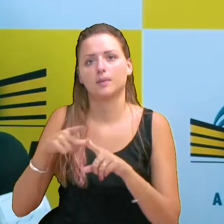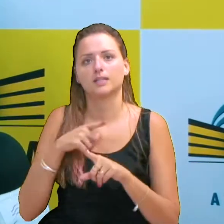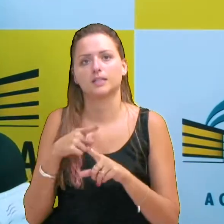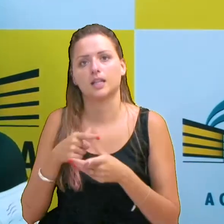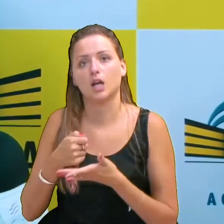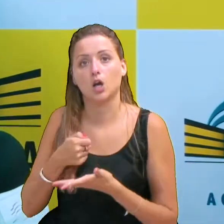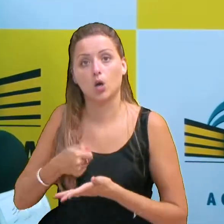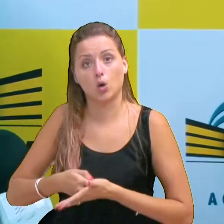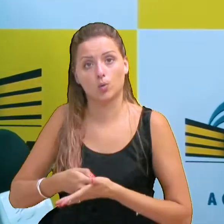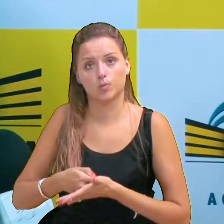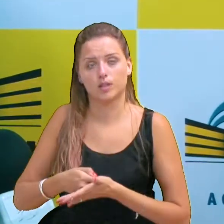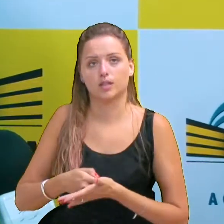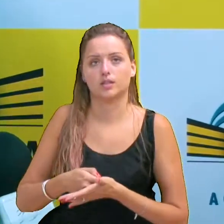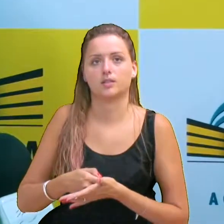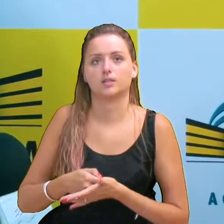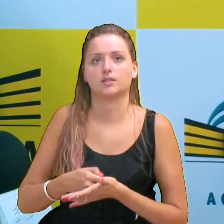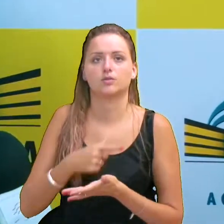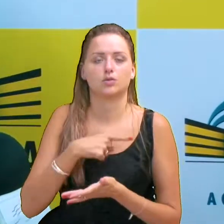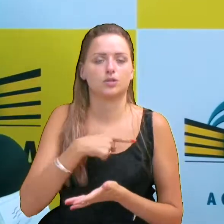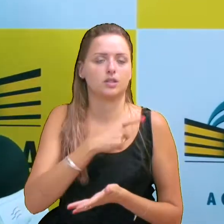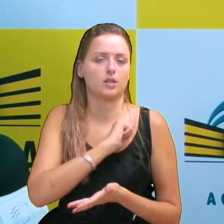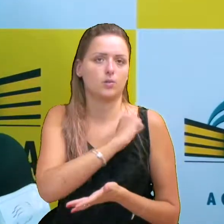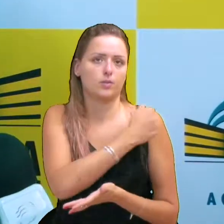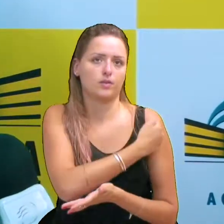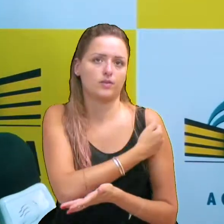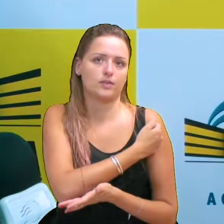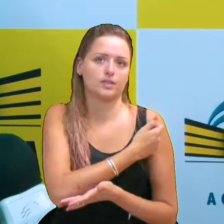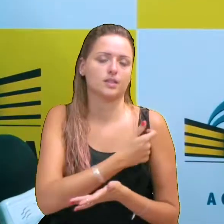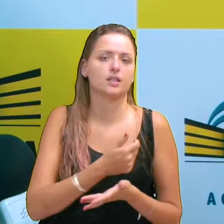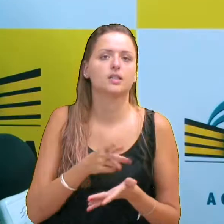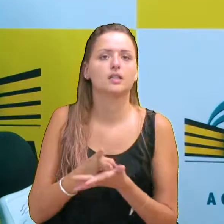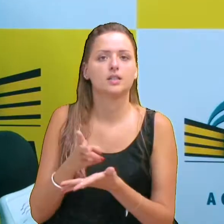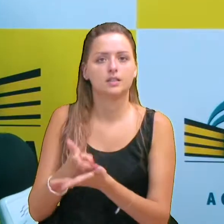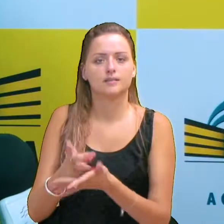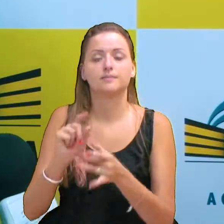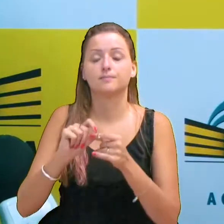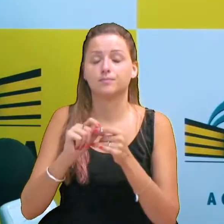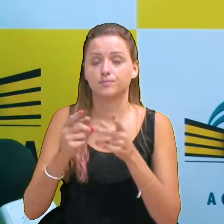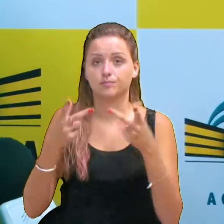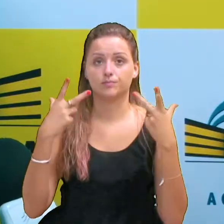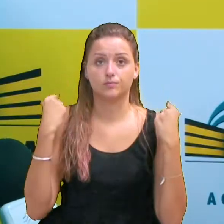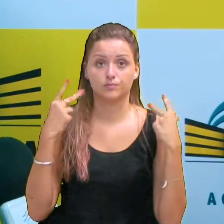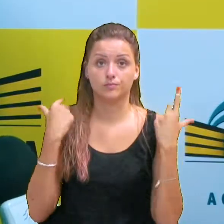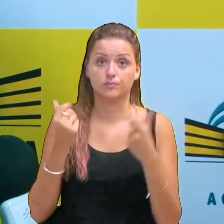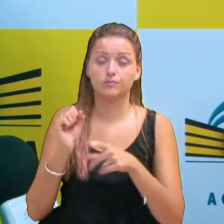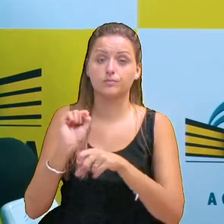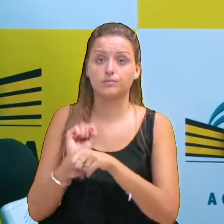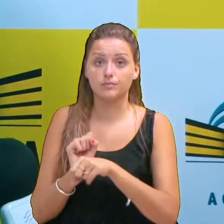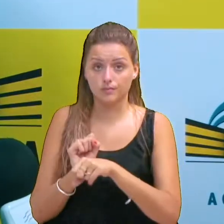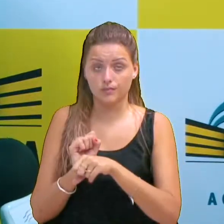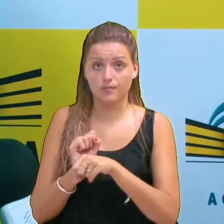obrigação de nós termos essa fiscalização de rotina, fazendo a abordagem, fazendo a verificação